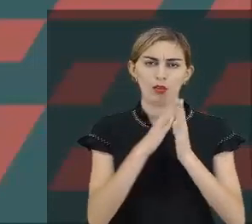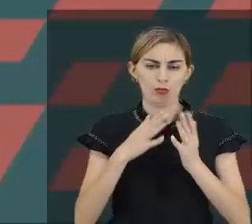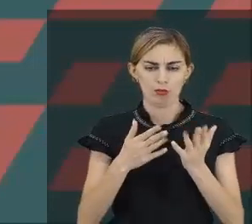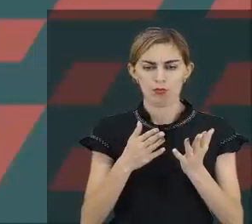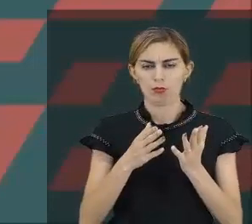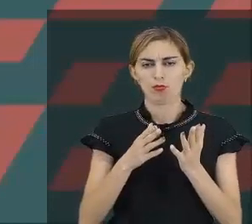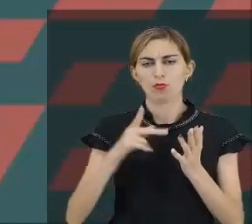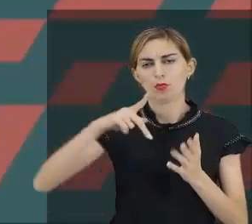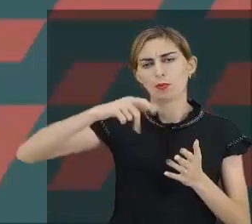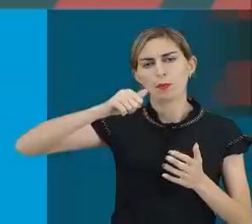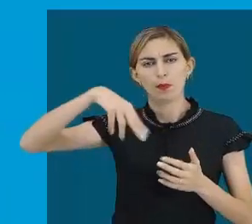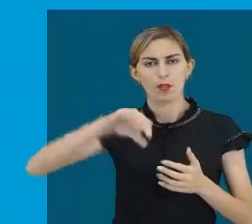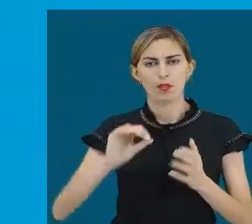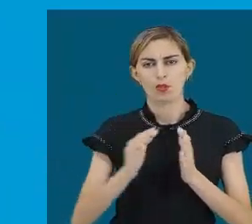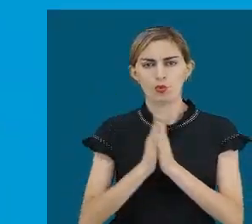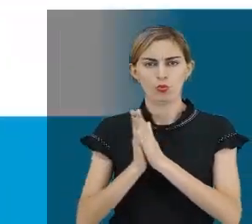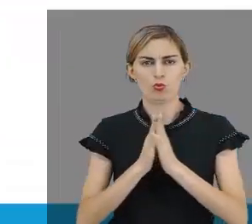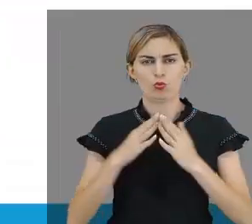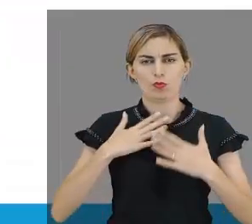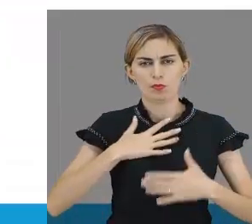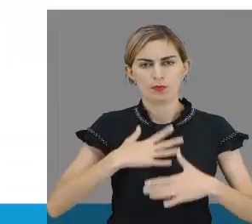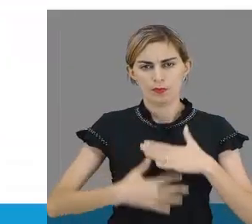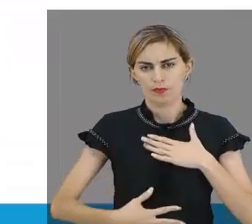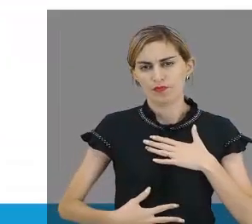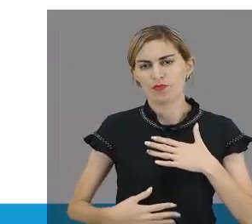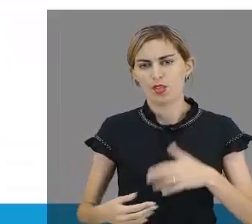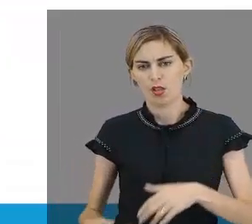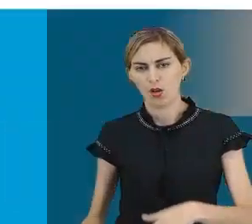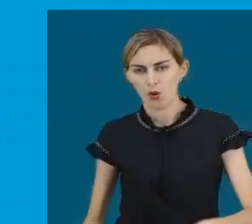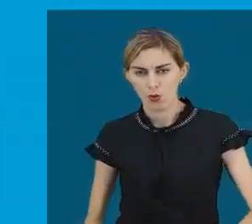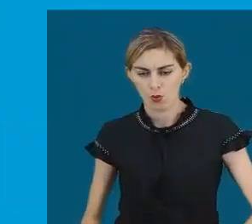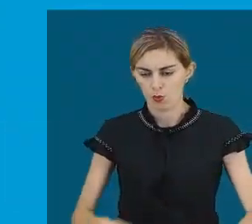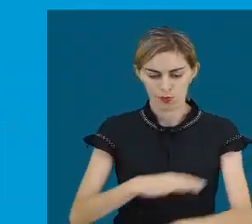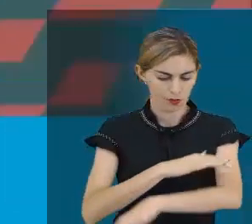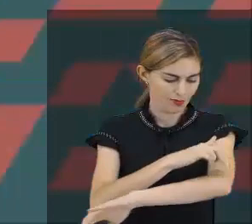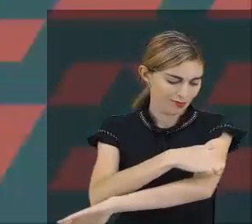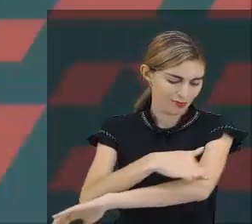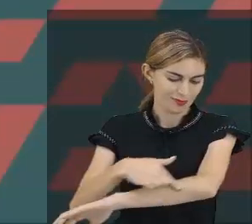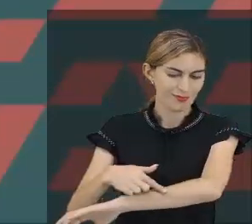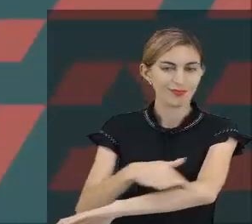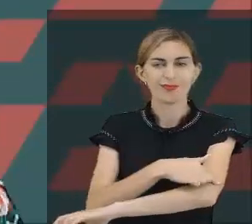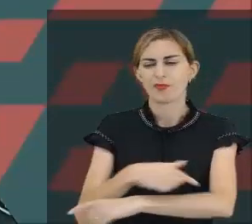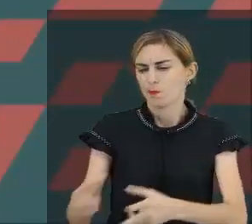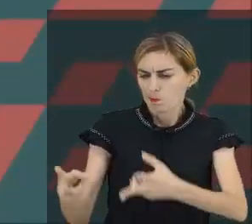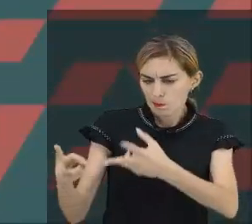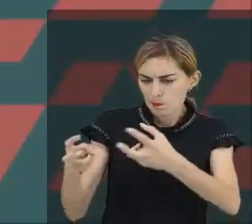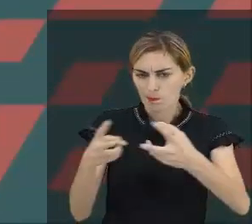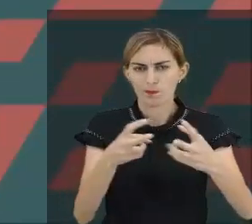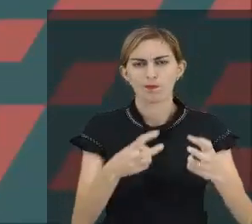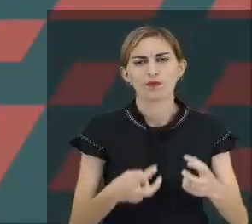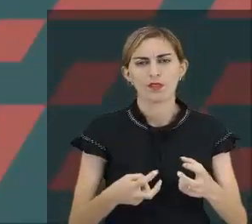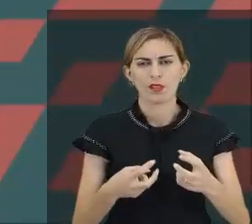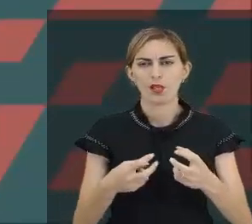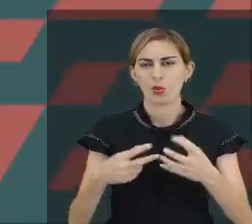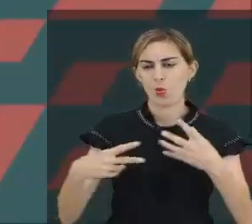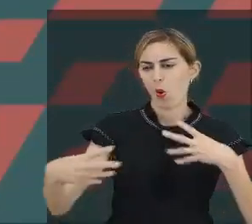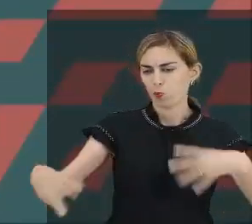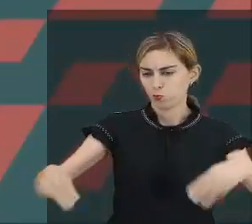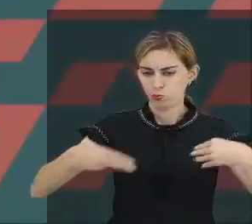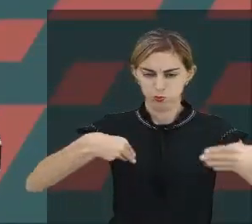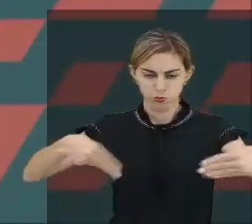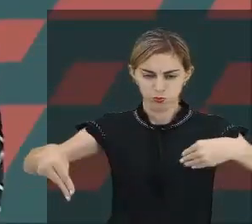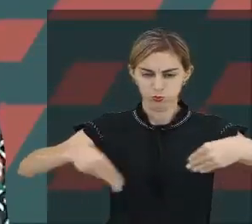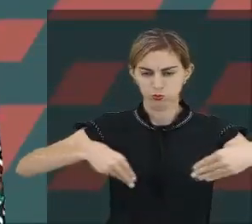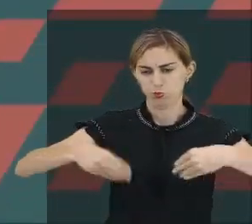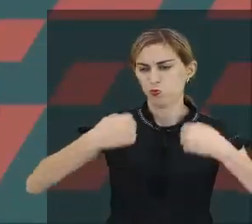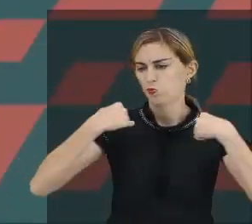uma boneca de pano. A frouxidão ligamentar, né? Que nos ligamentos né? Que você vai perceber como se fosse um bonequinho de